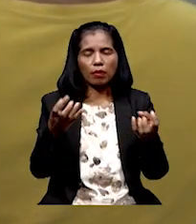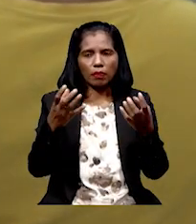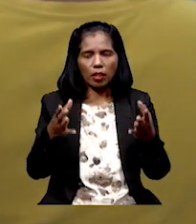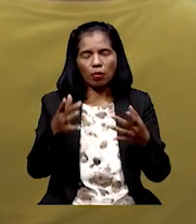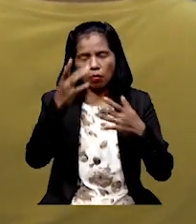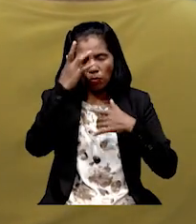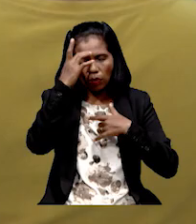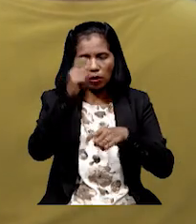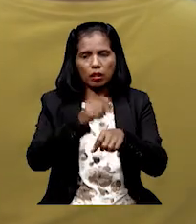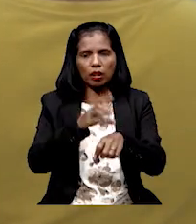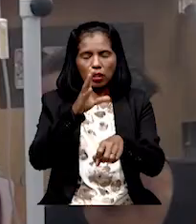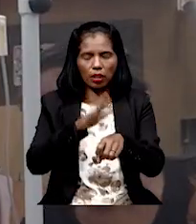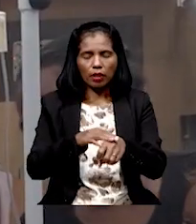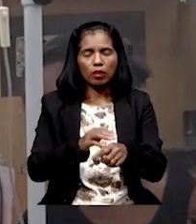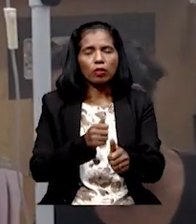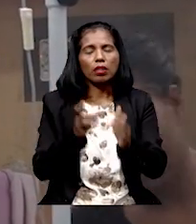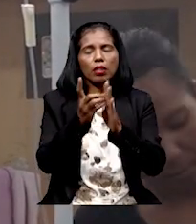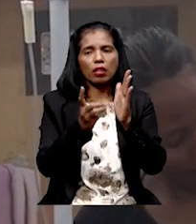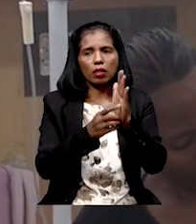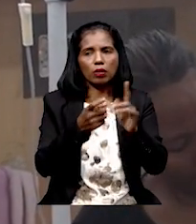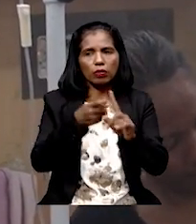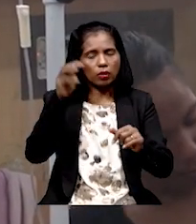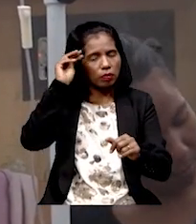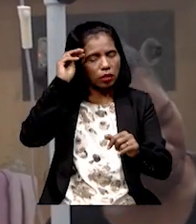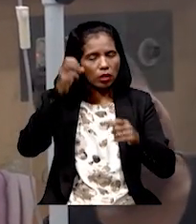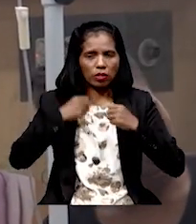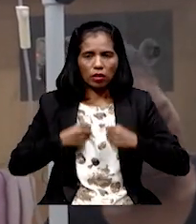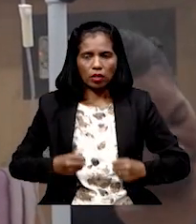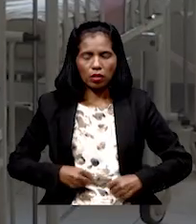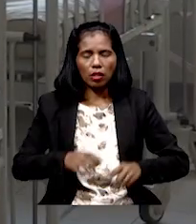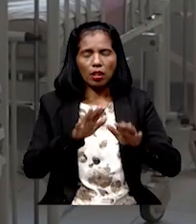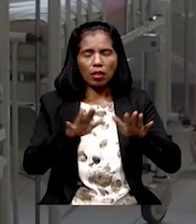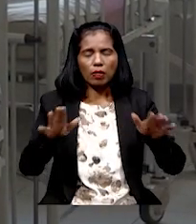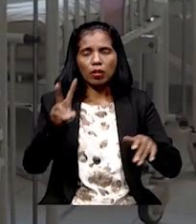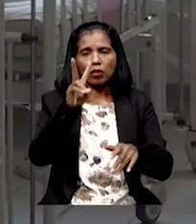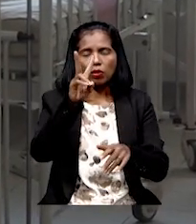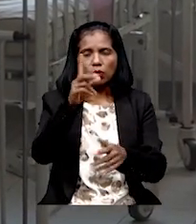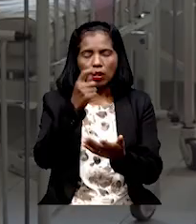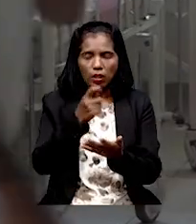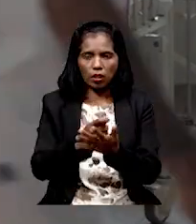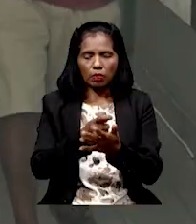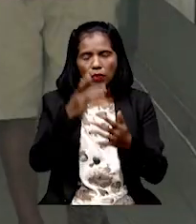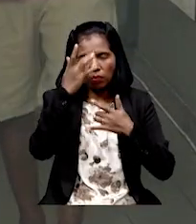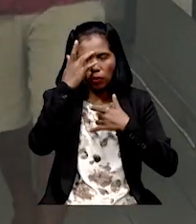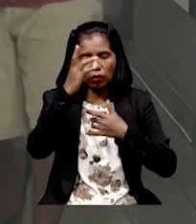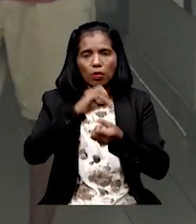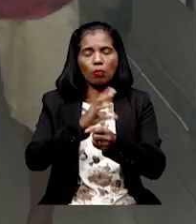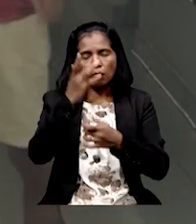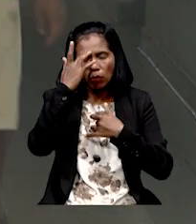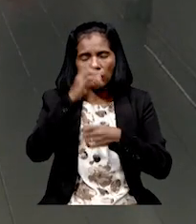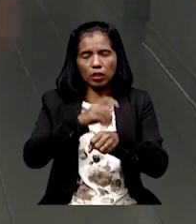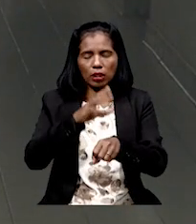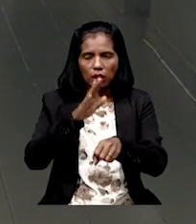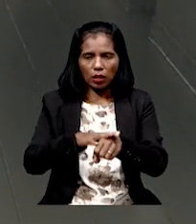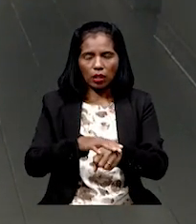Tuir Darus Nebe Fosai Husi Governo li Husi Ministério Saudi. Labarik Rihun Ruaresin mak infetado Ona Moras Dengue, no nain tol